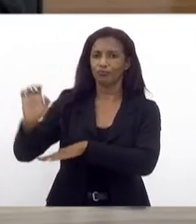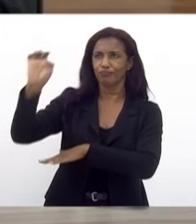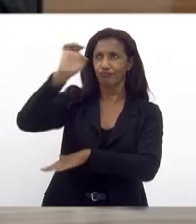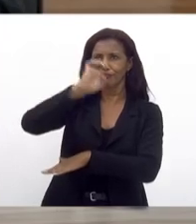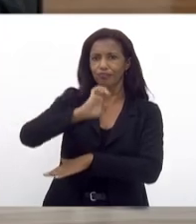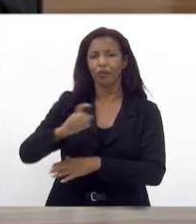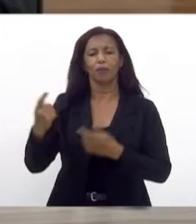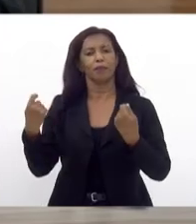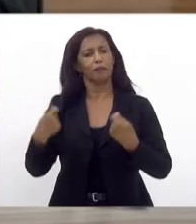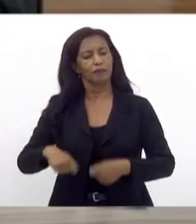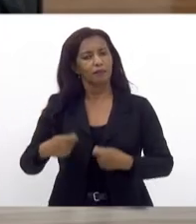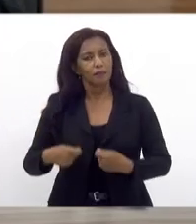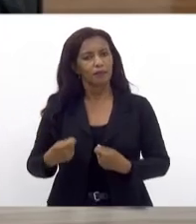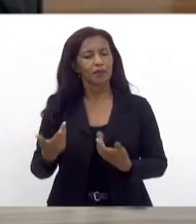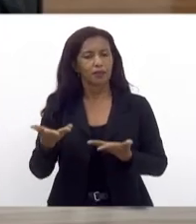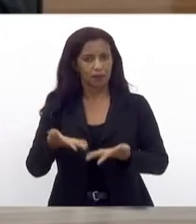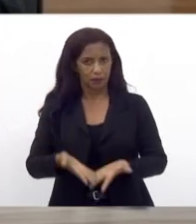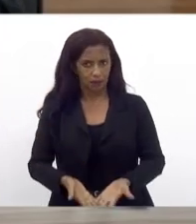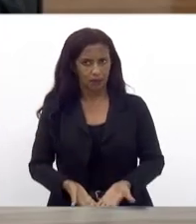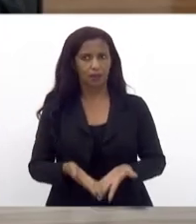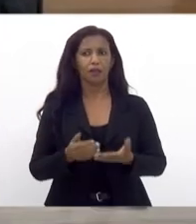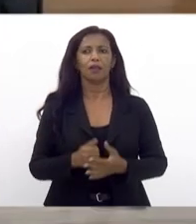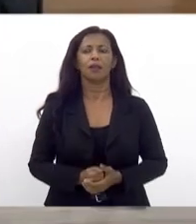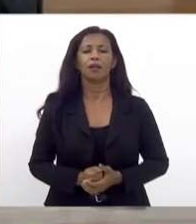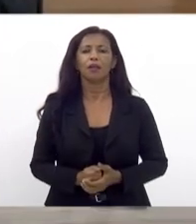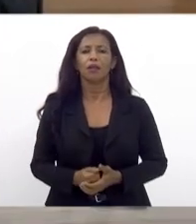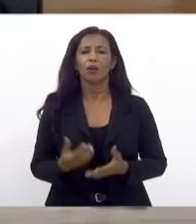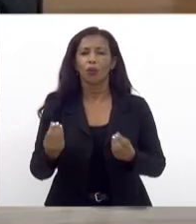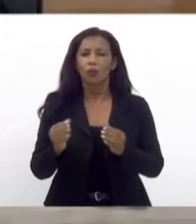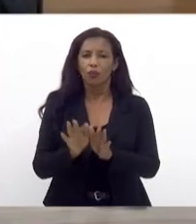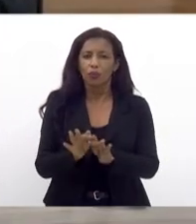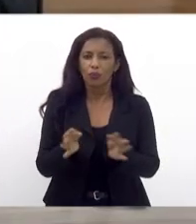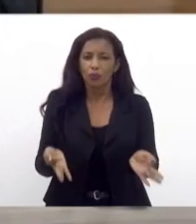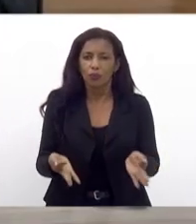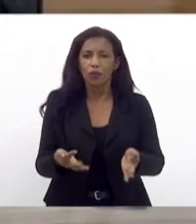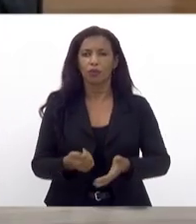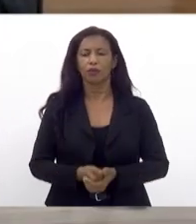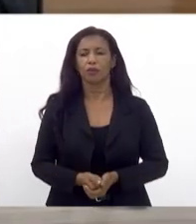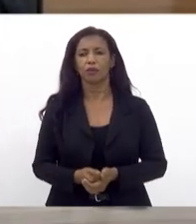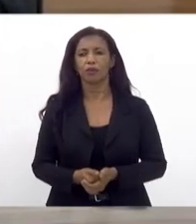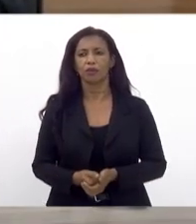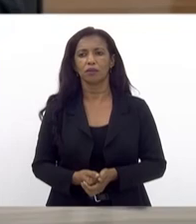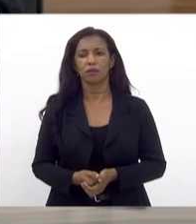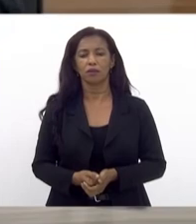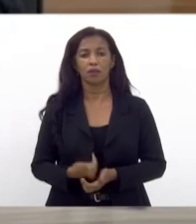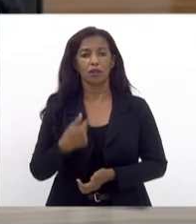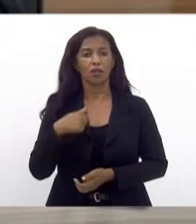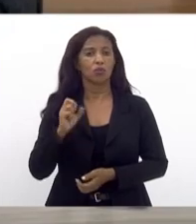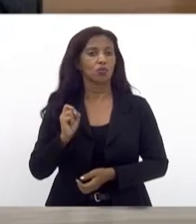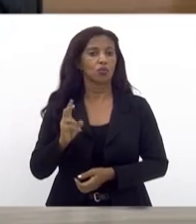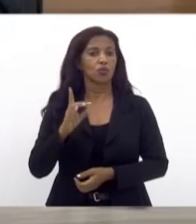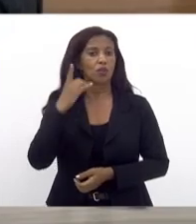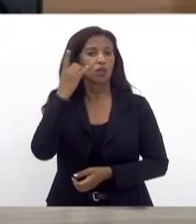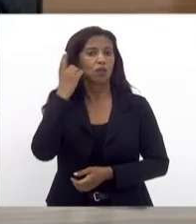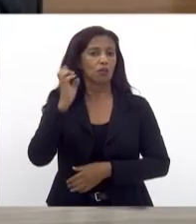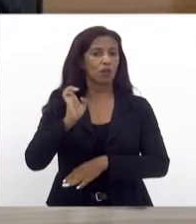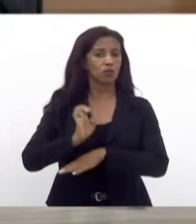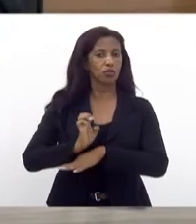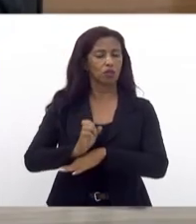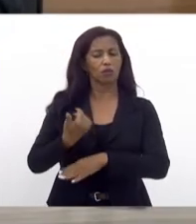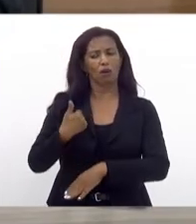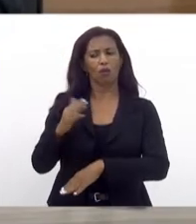gente precisa... Eu aqui, com muita humildade, aqui eu sou deputado estadual, quero